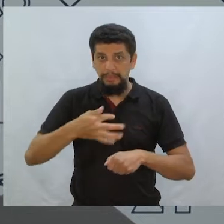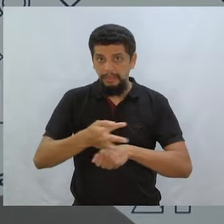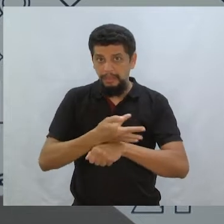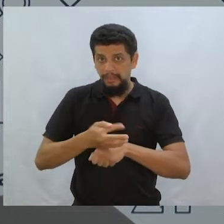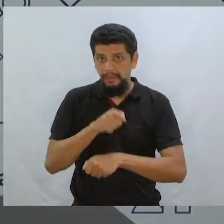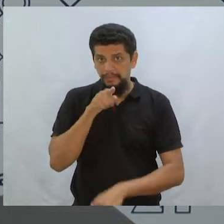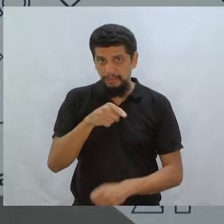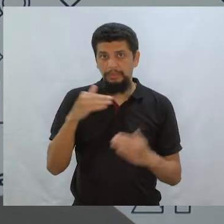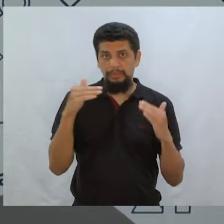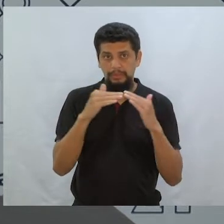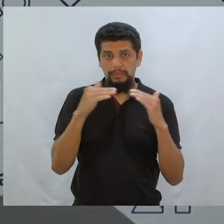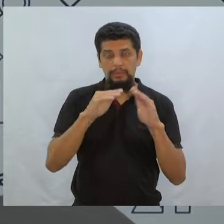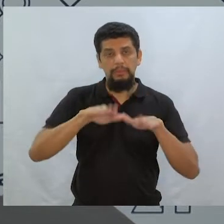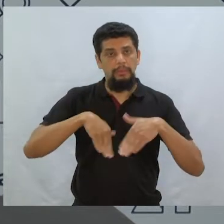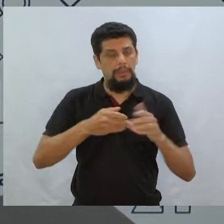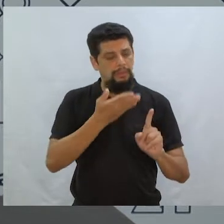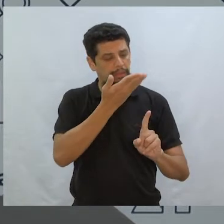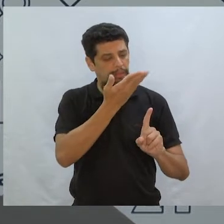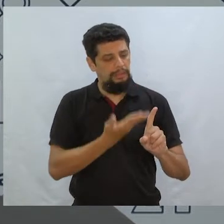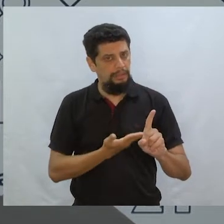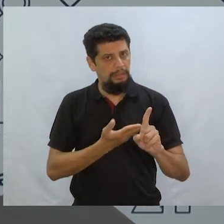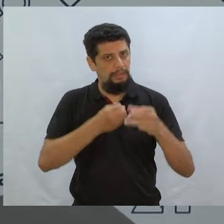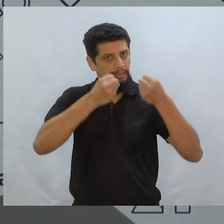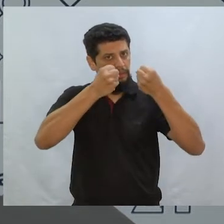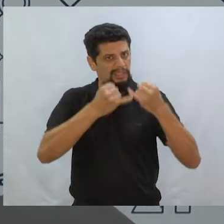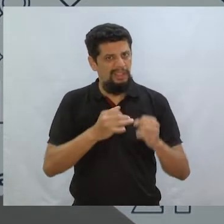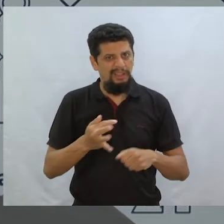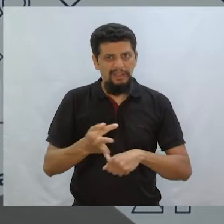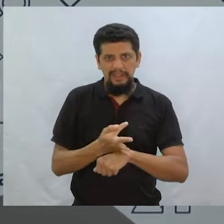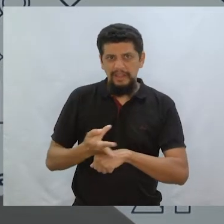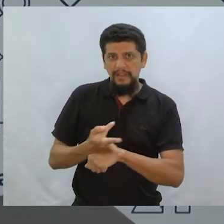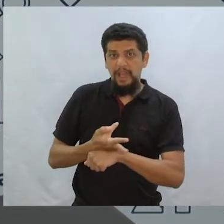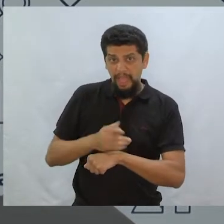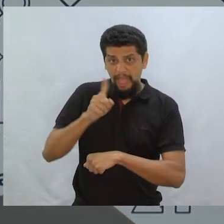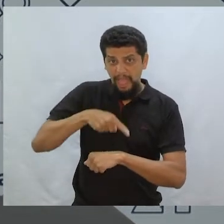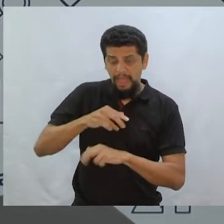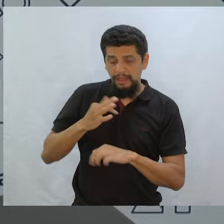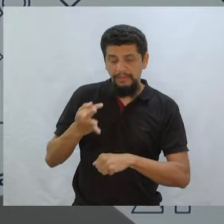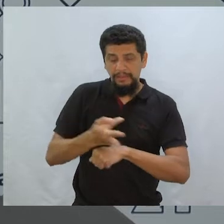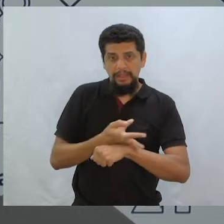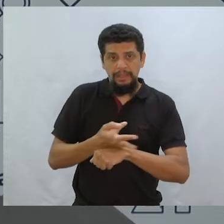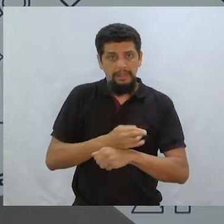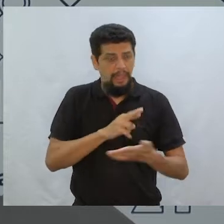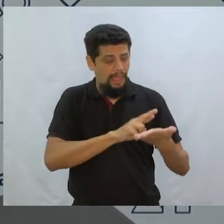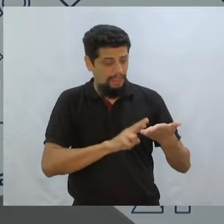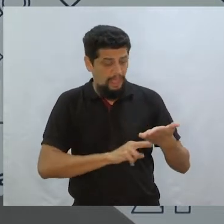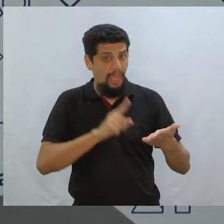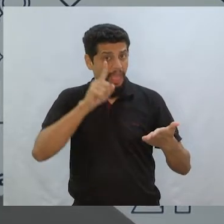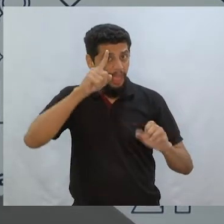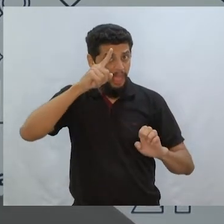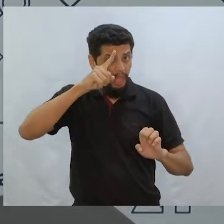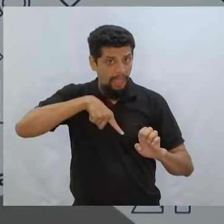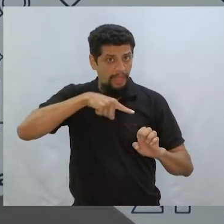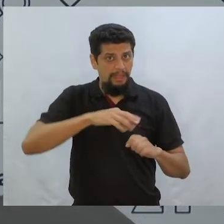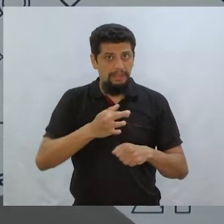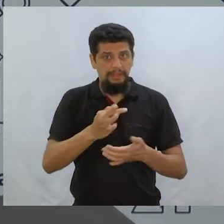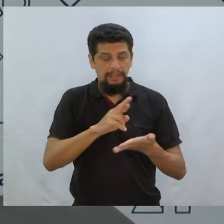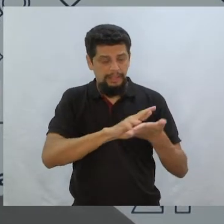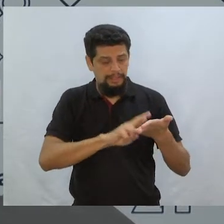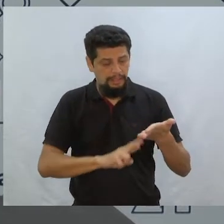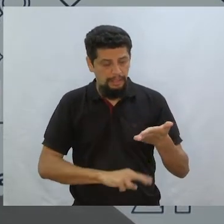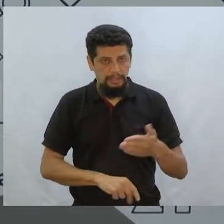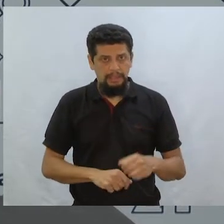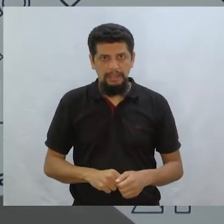férias e você concorda Quando Ele Diz Que férias é férias redação é redação e que uma coisa